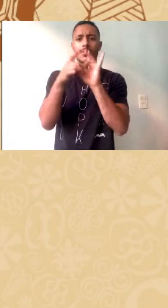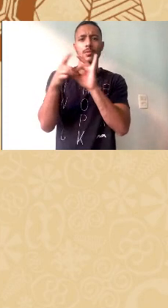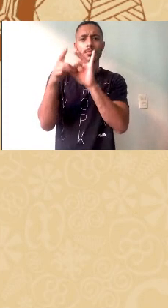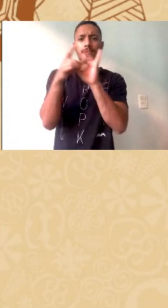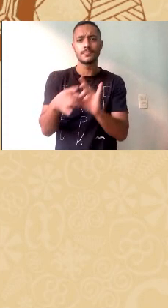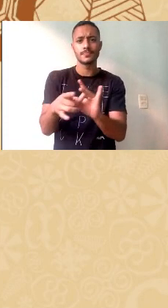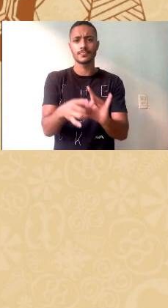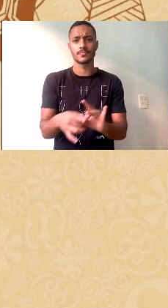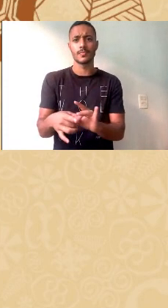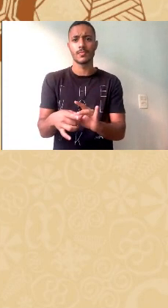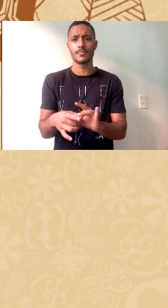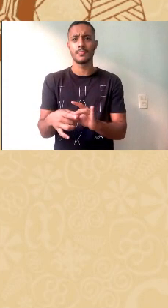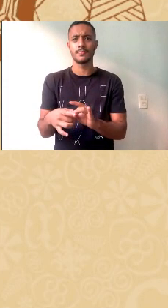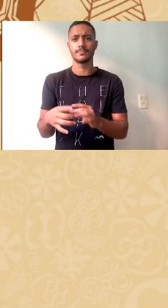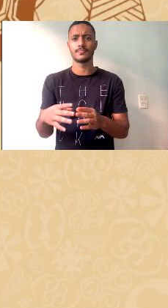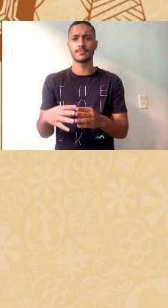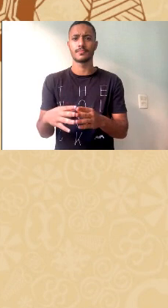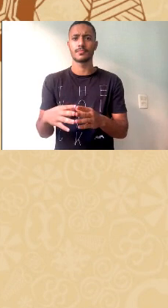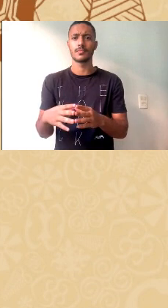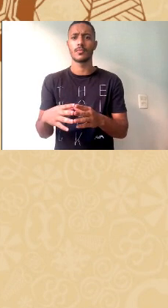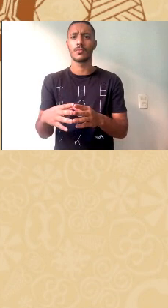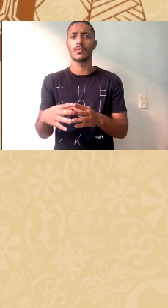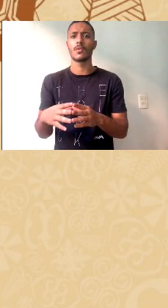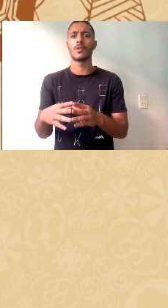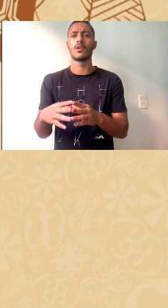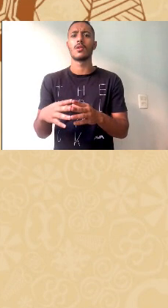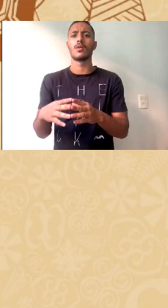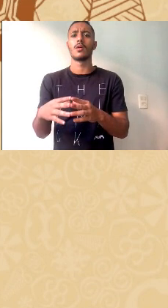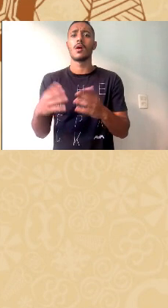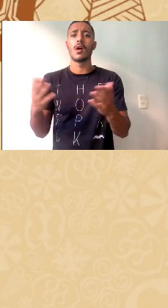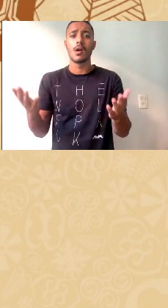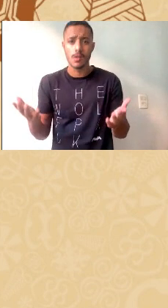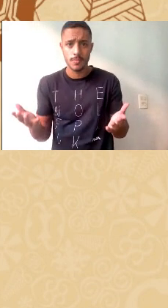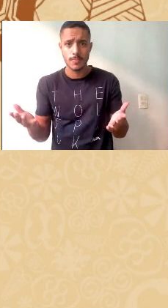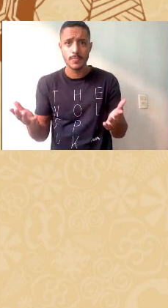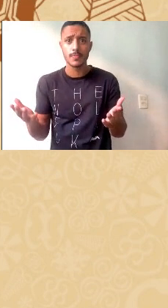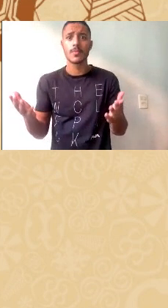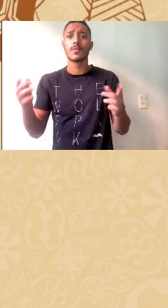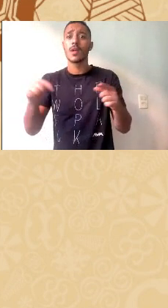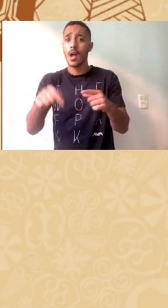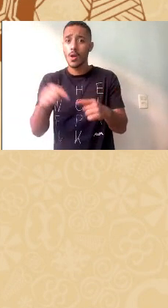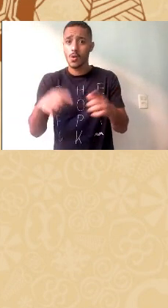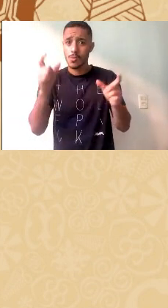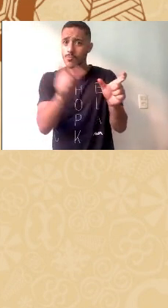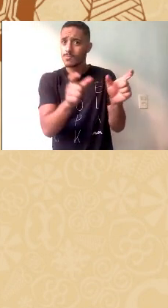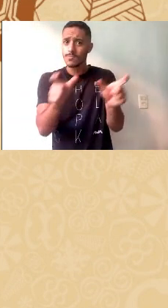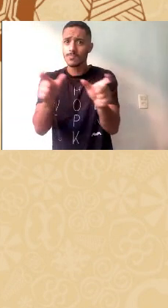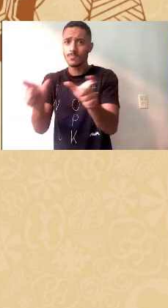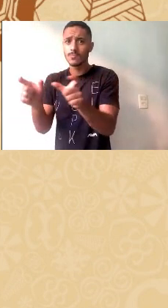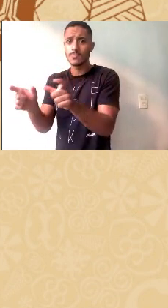outras regiões do país. Então, eram nesses espaços onde